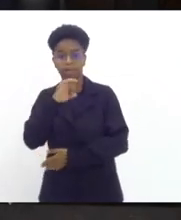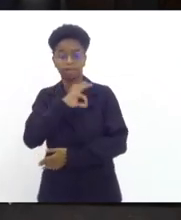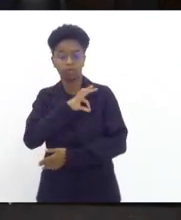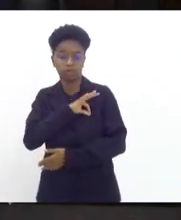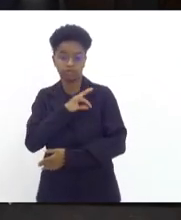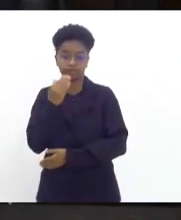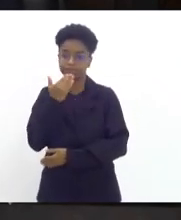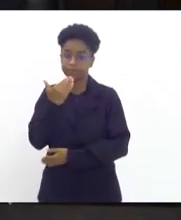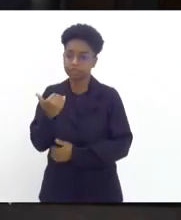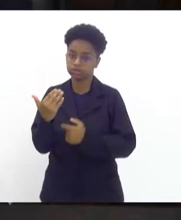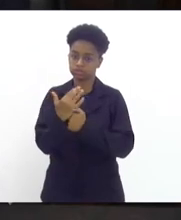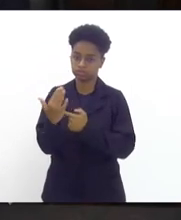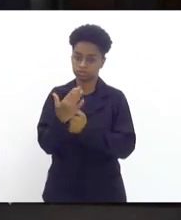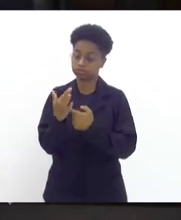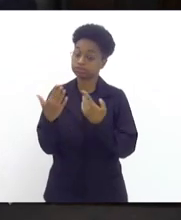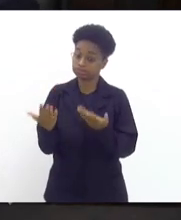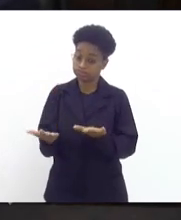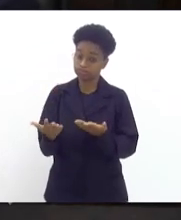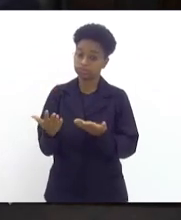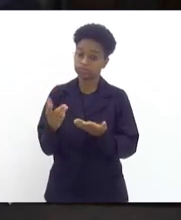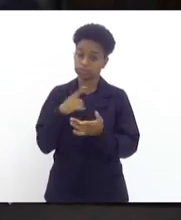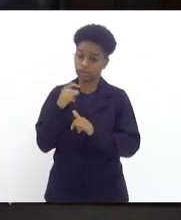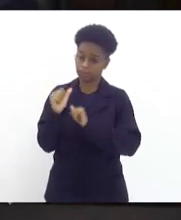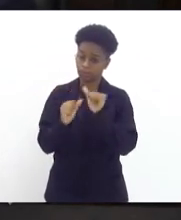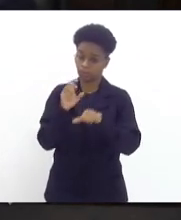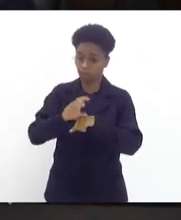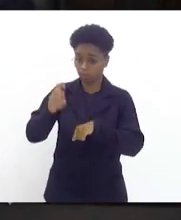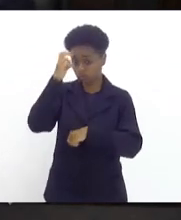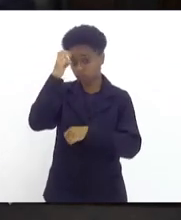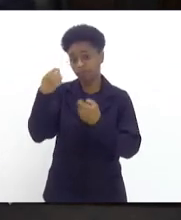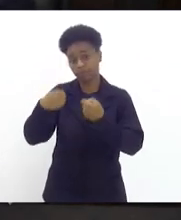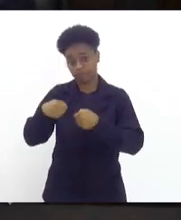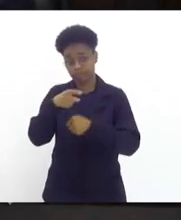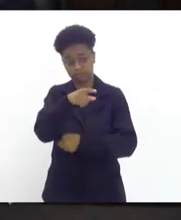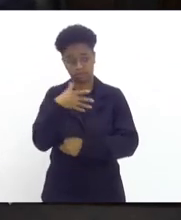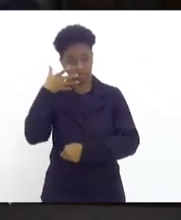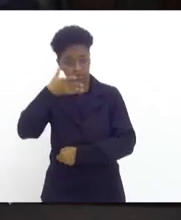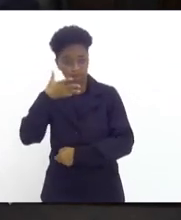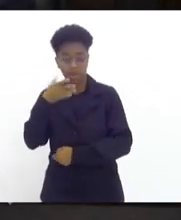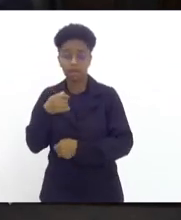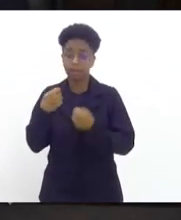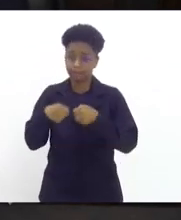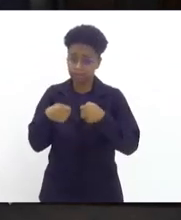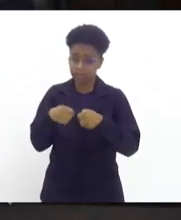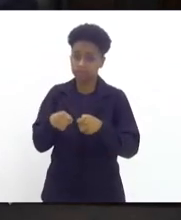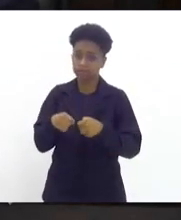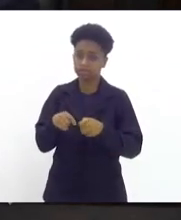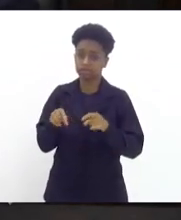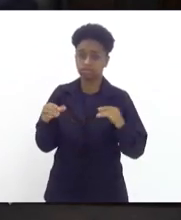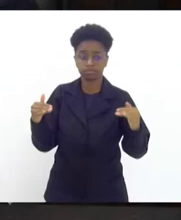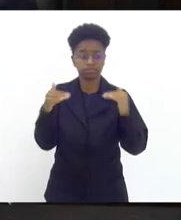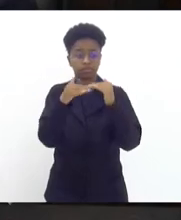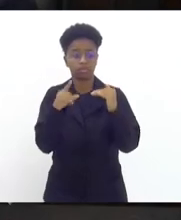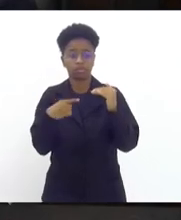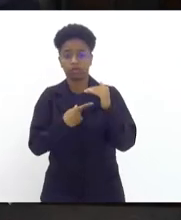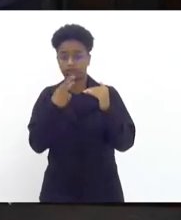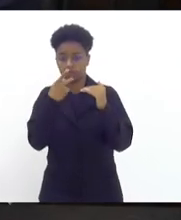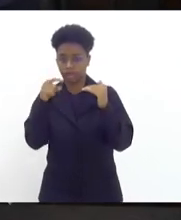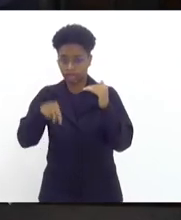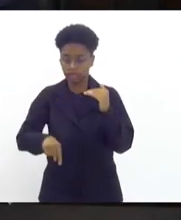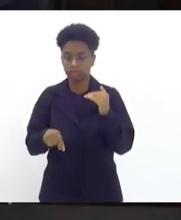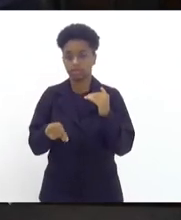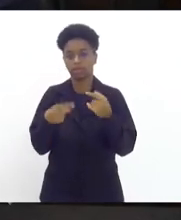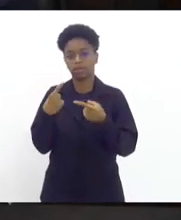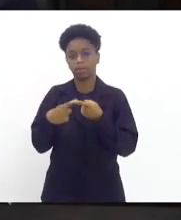polícia militar então enfim é uma mudança de cultura que é fundamental a sua voz é fundamental fazer cor com que a gente está dizendo aqui para